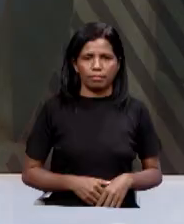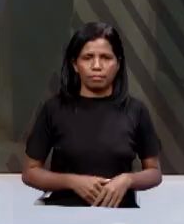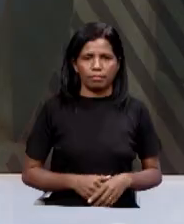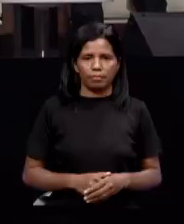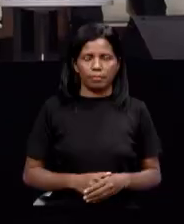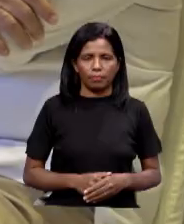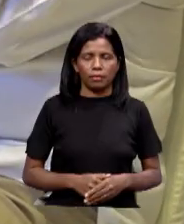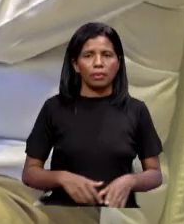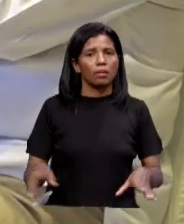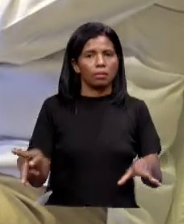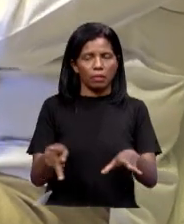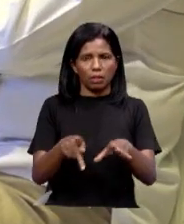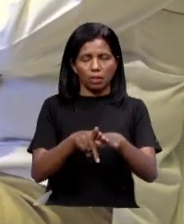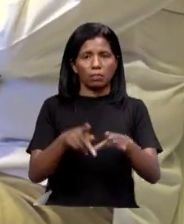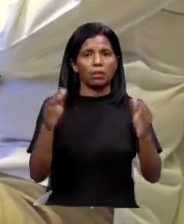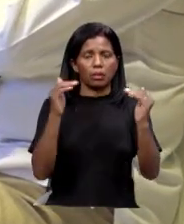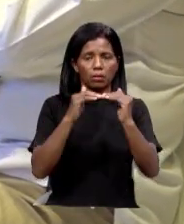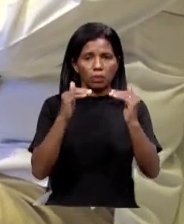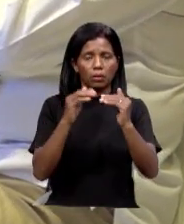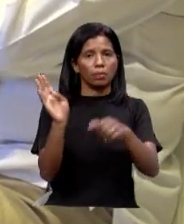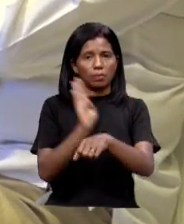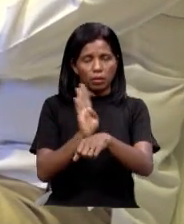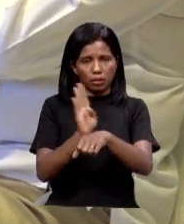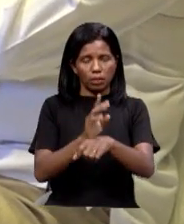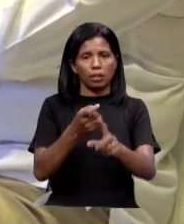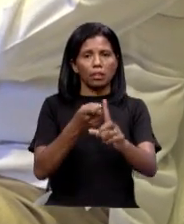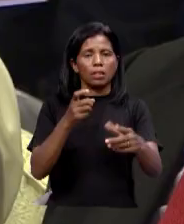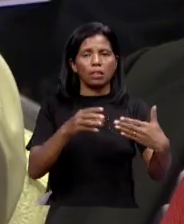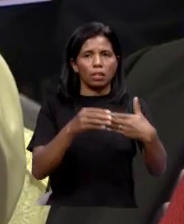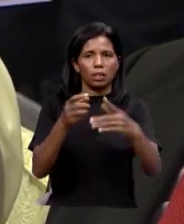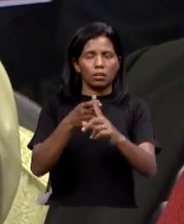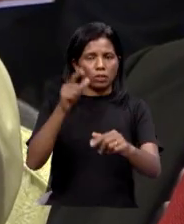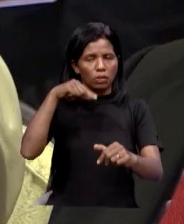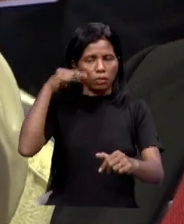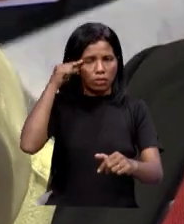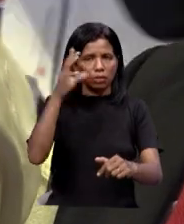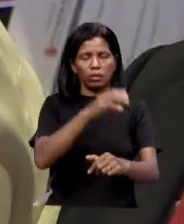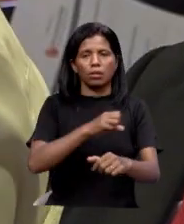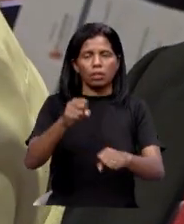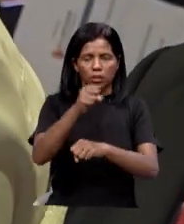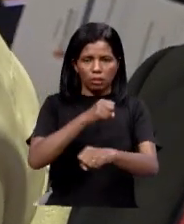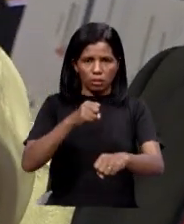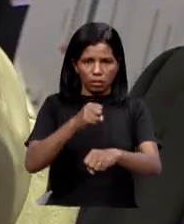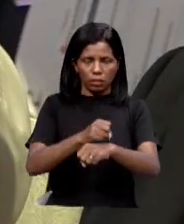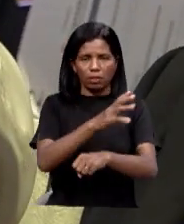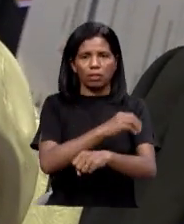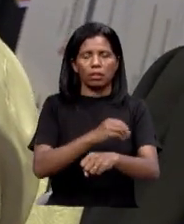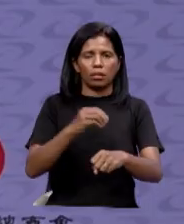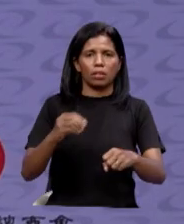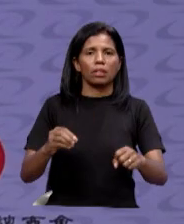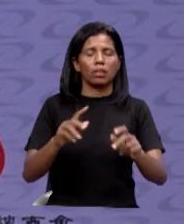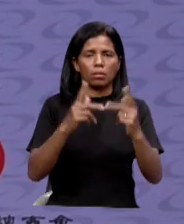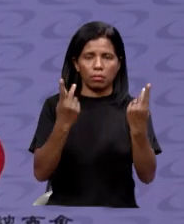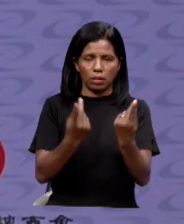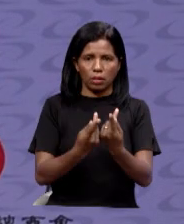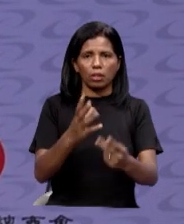A foi participa Business Forum be mac organiza husi governo le husi trete investi Timor-Leste no Singapore Chinese Chamber of Commerce and